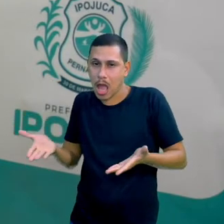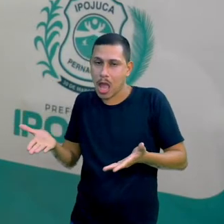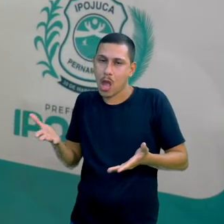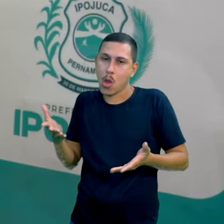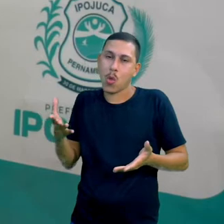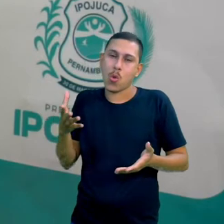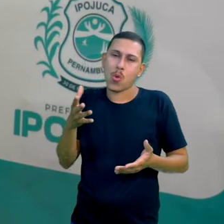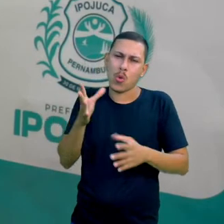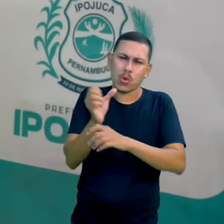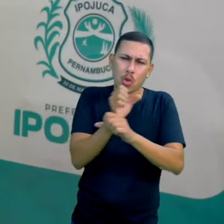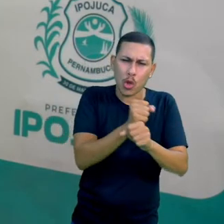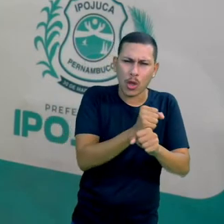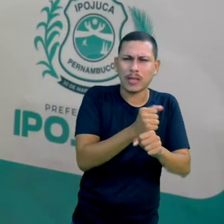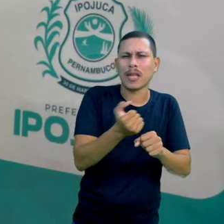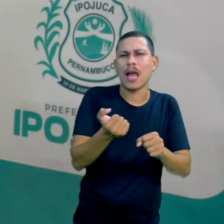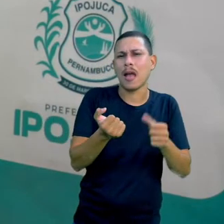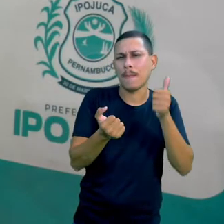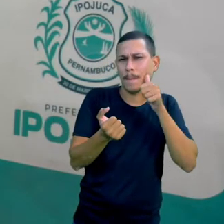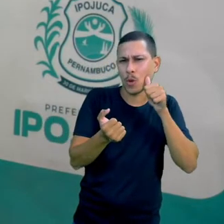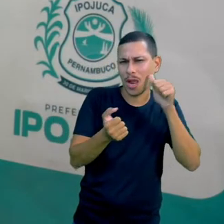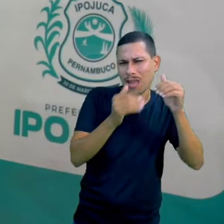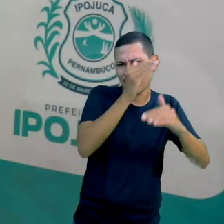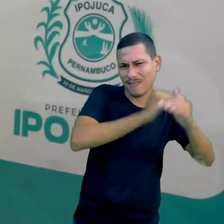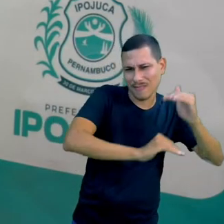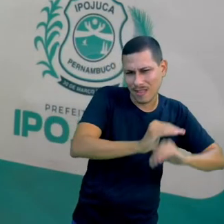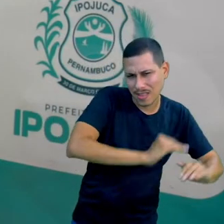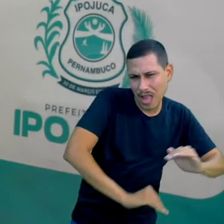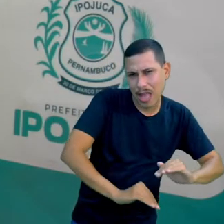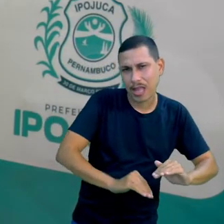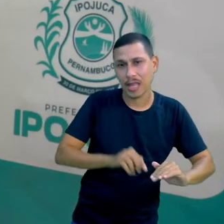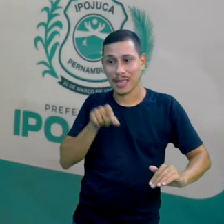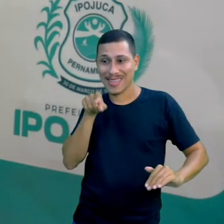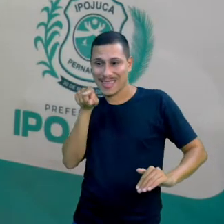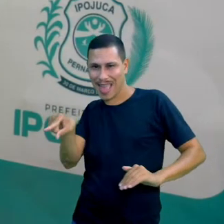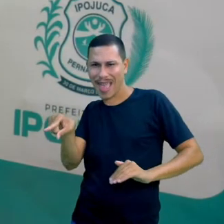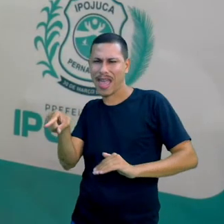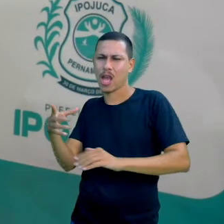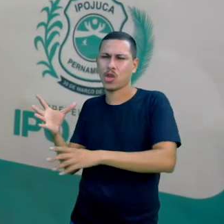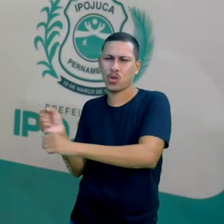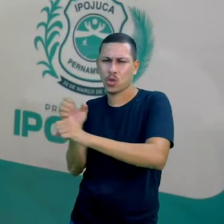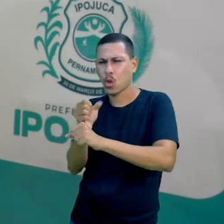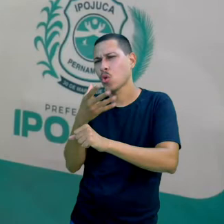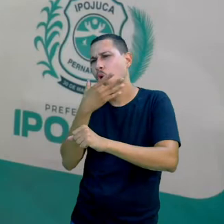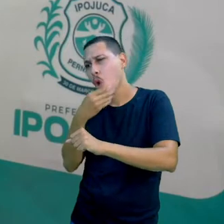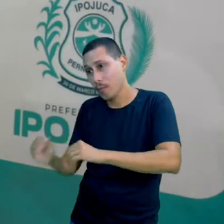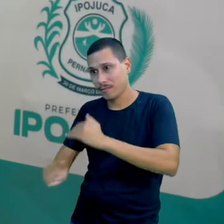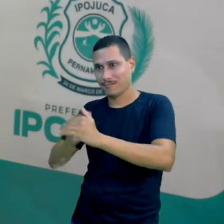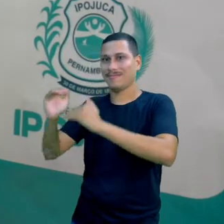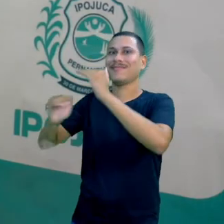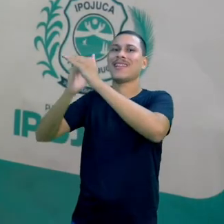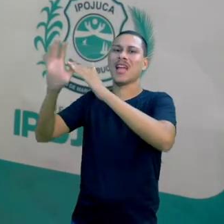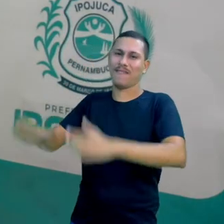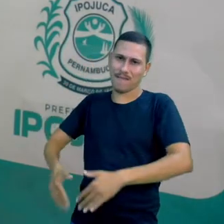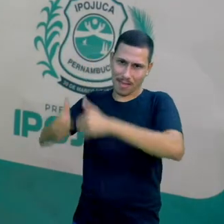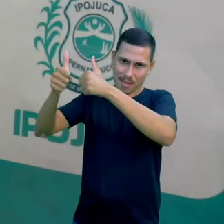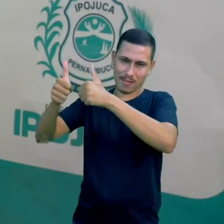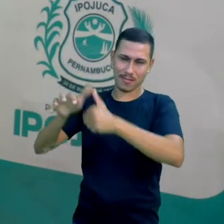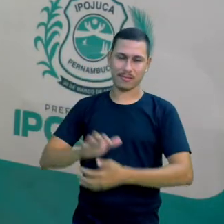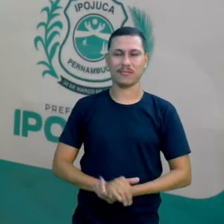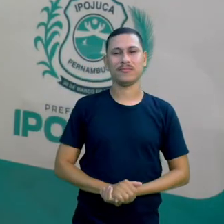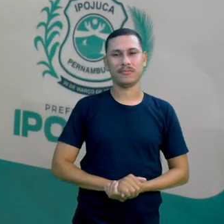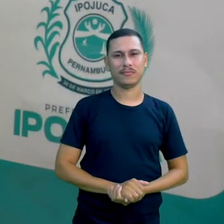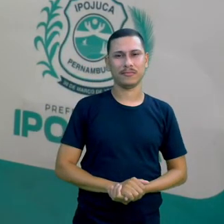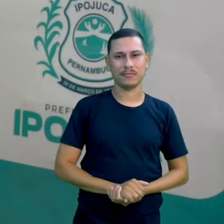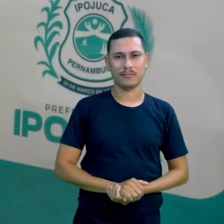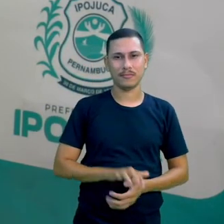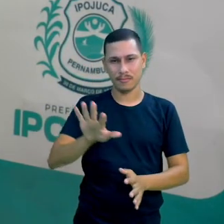Júlia regrediu e a de Tiago evoluiu, ok? Vamos prosseguir?